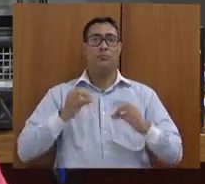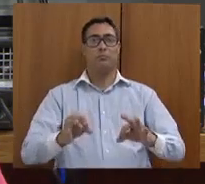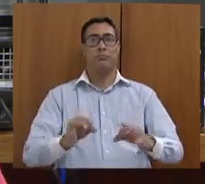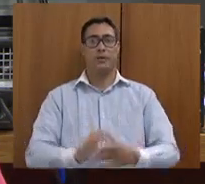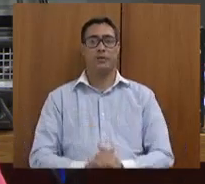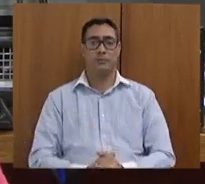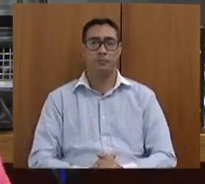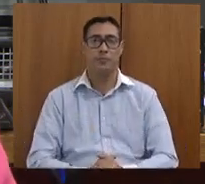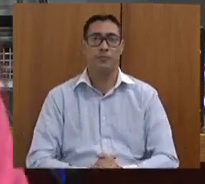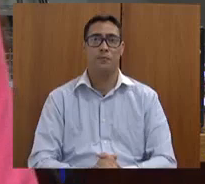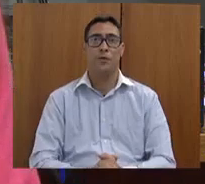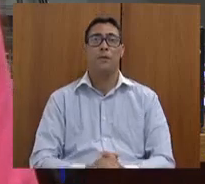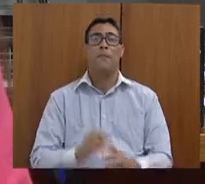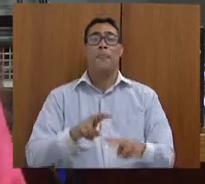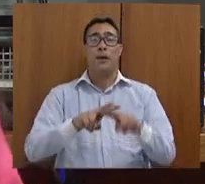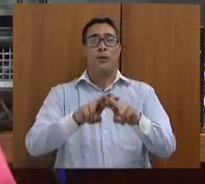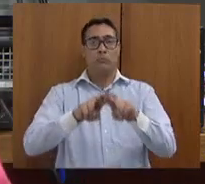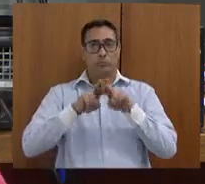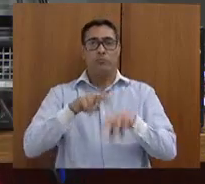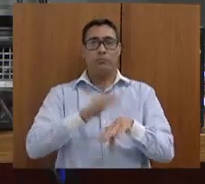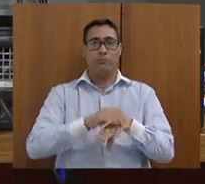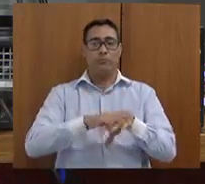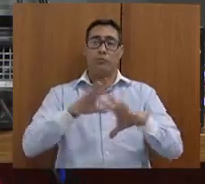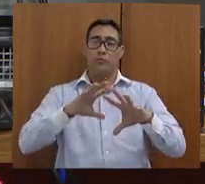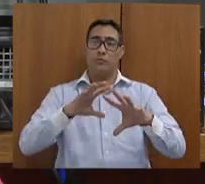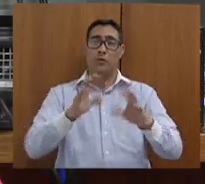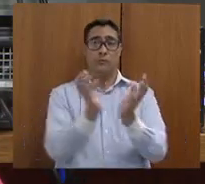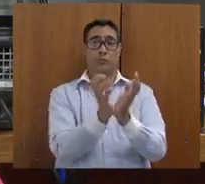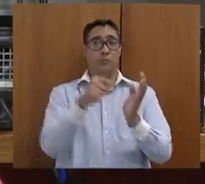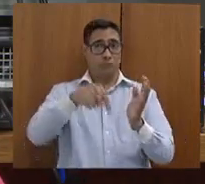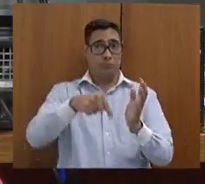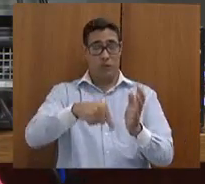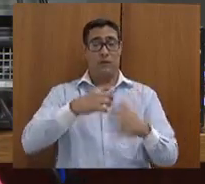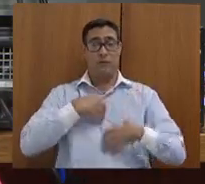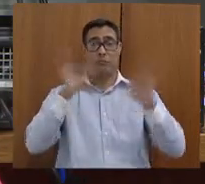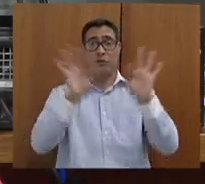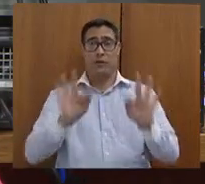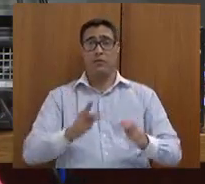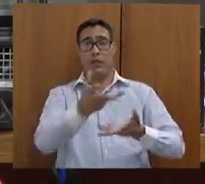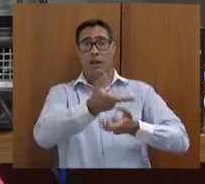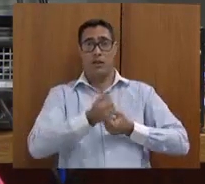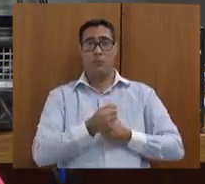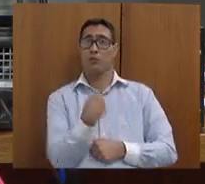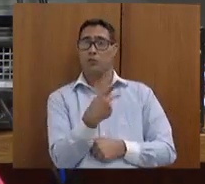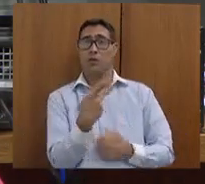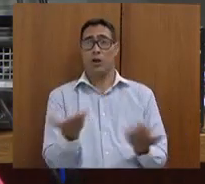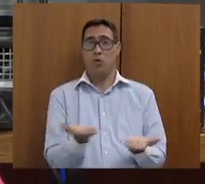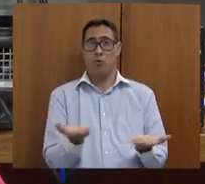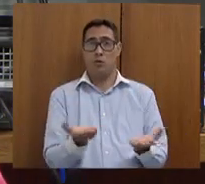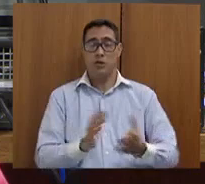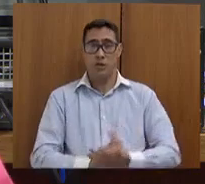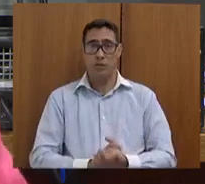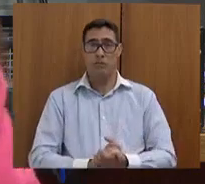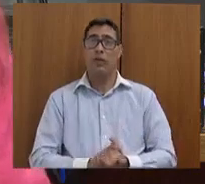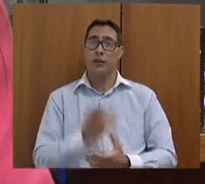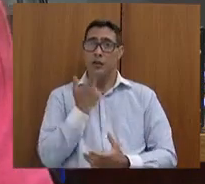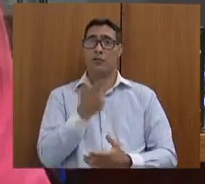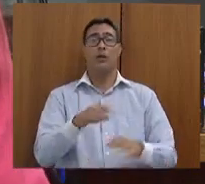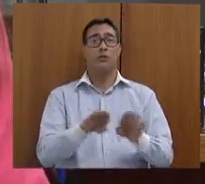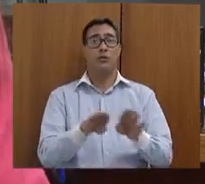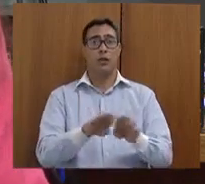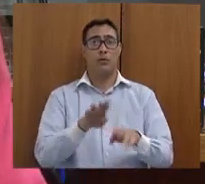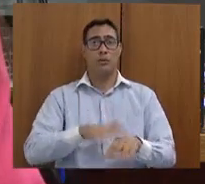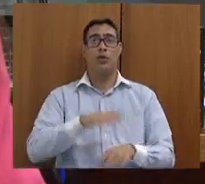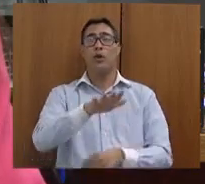comissão fica muito feliz por ter recebido você aqui hoje e é muito importante a gente reiterar e aí eu falo isso enquanto mulher branca